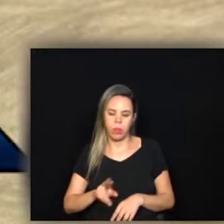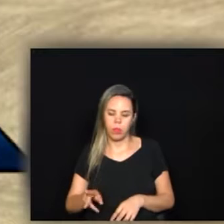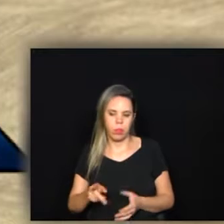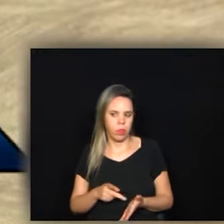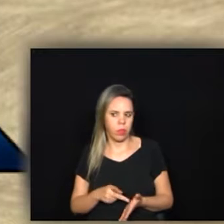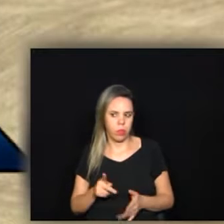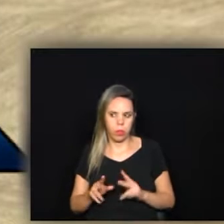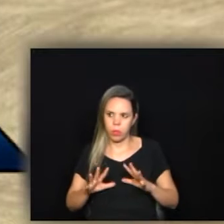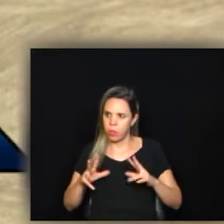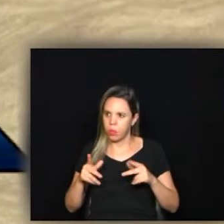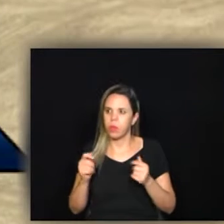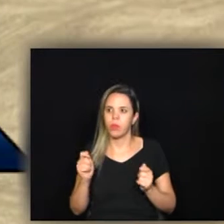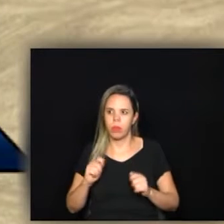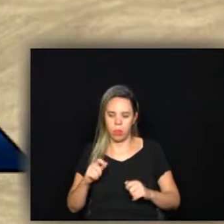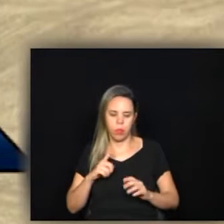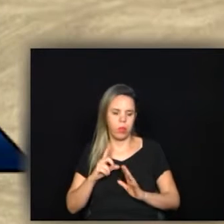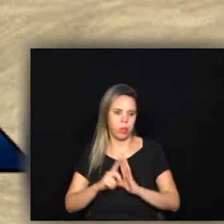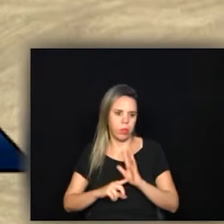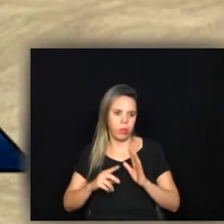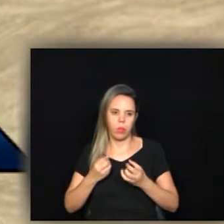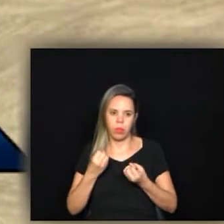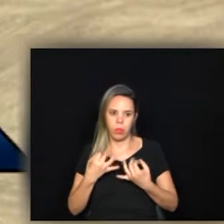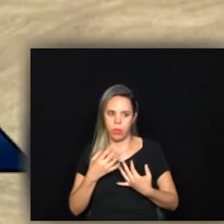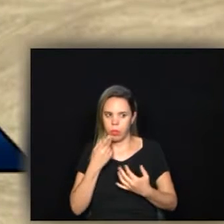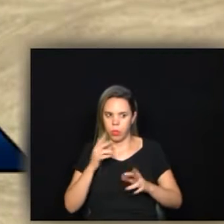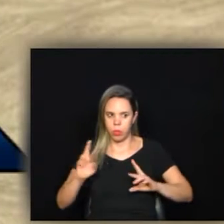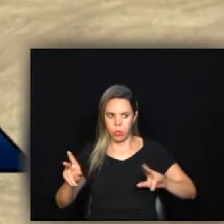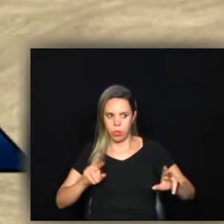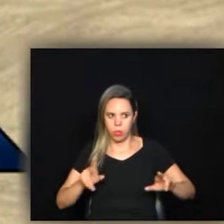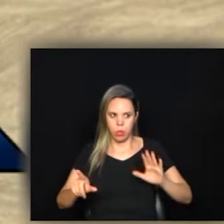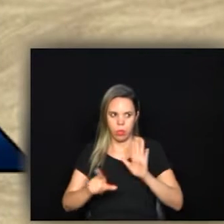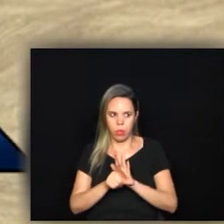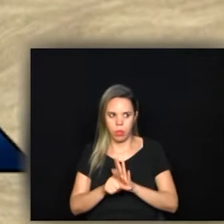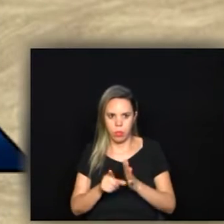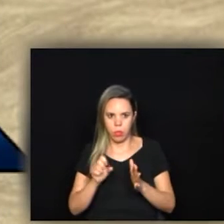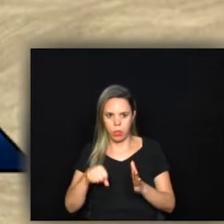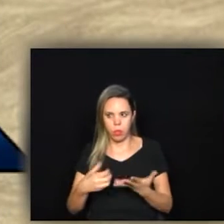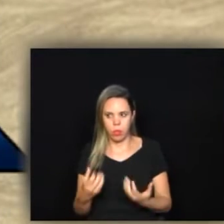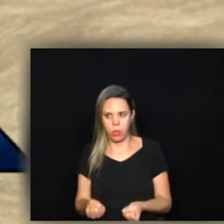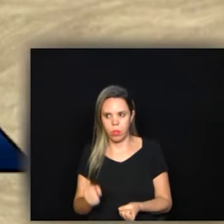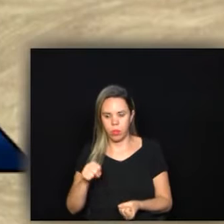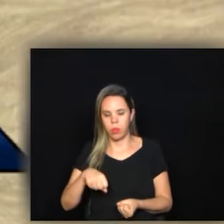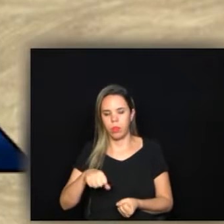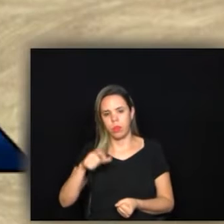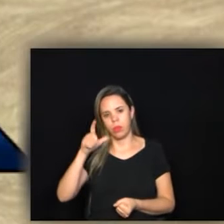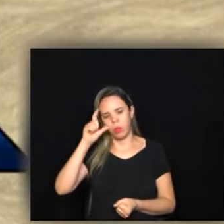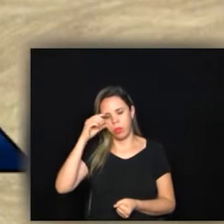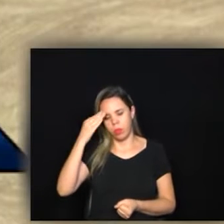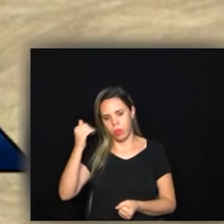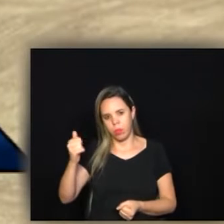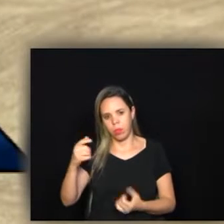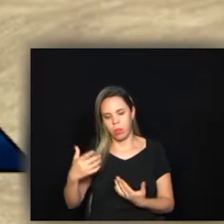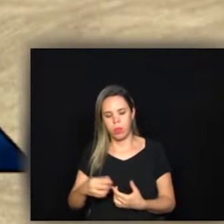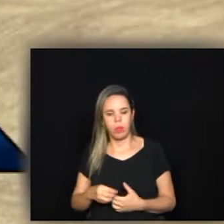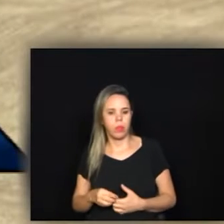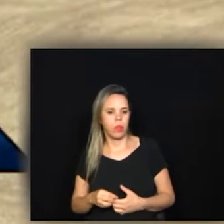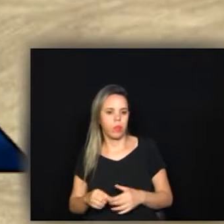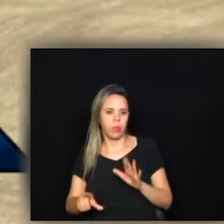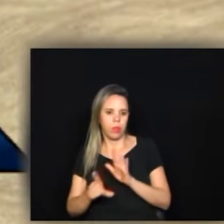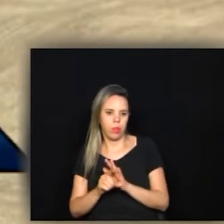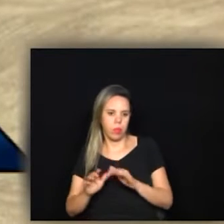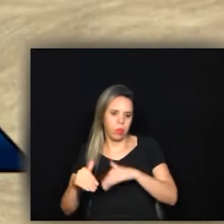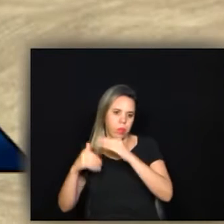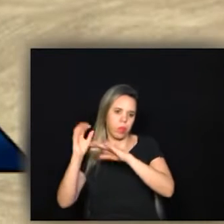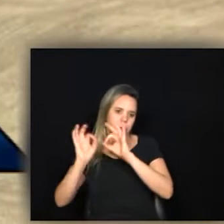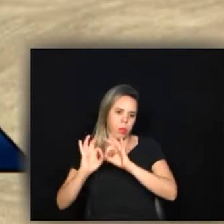verdade, são para todo mundo. A gente comentou a diferença entre as leis que pegam e que não pegam, como a Lei Maria da Penha. Quando a lei é